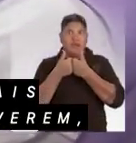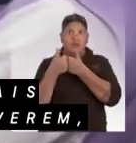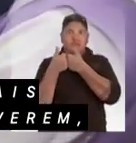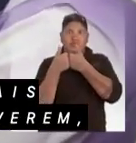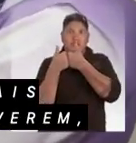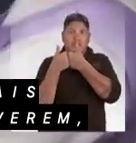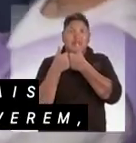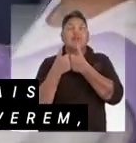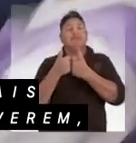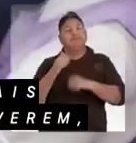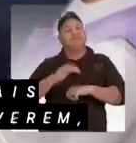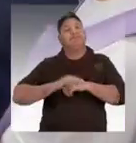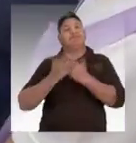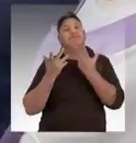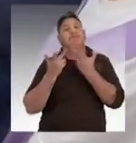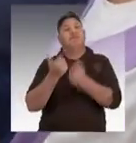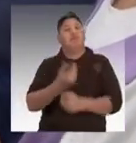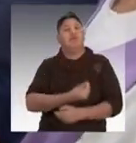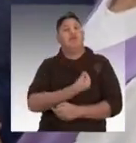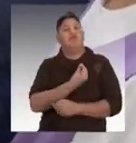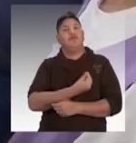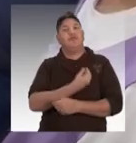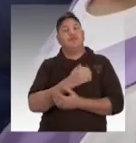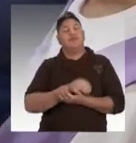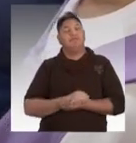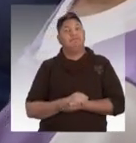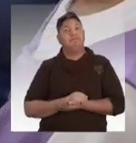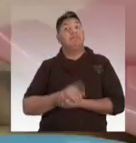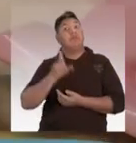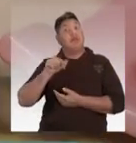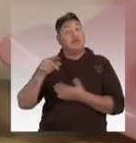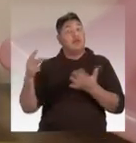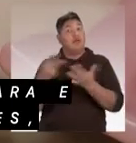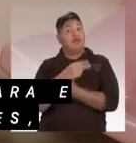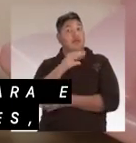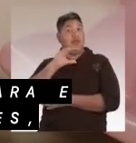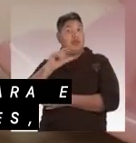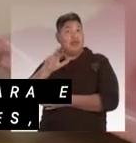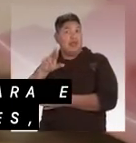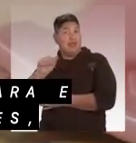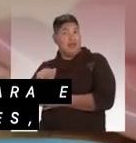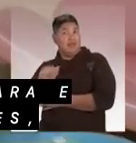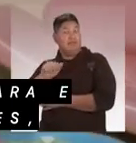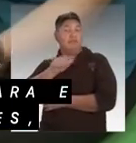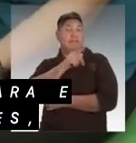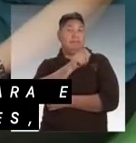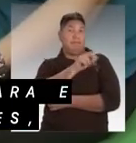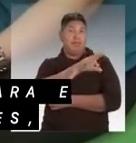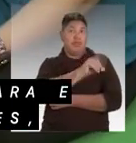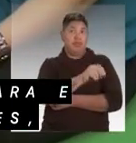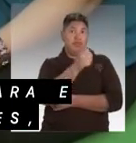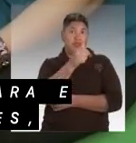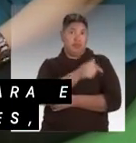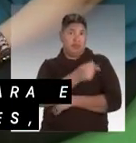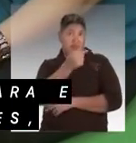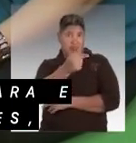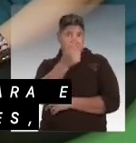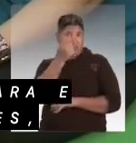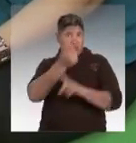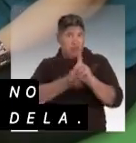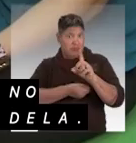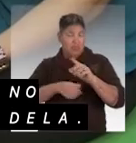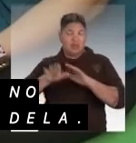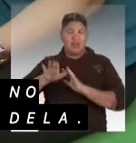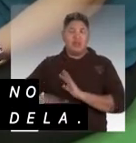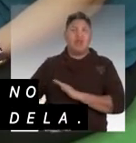os dois estiverem, mais qualidade de vida terão. Esse é o caso de Clara e Pedro, de 7 meses, que passa